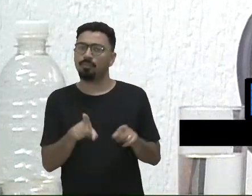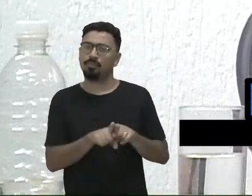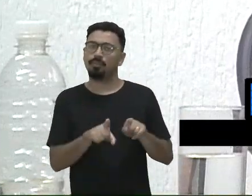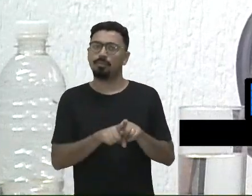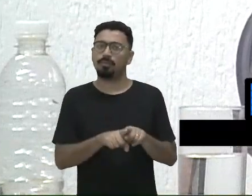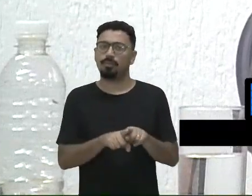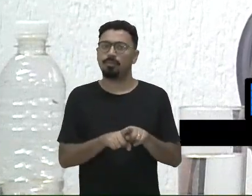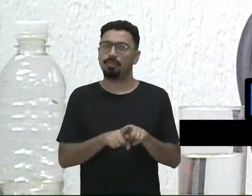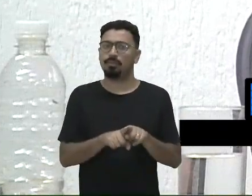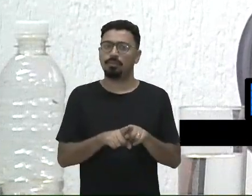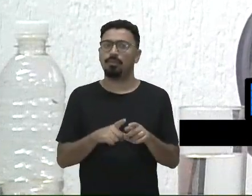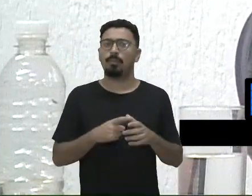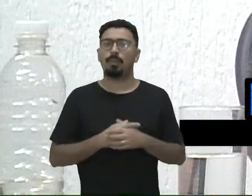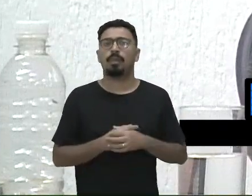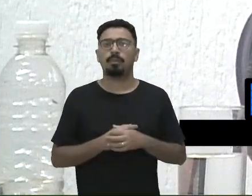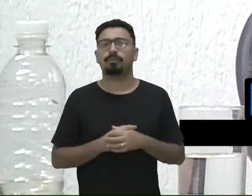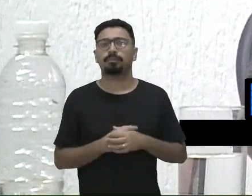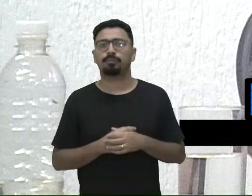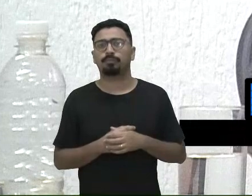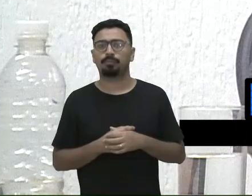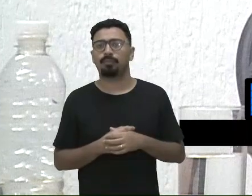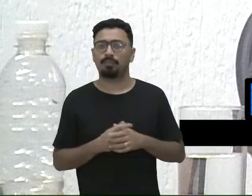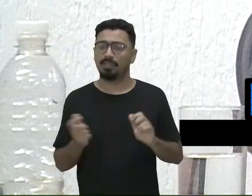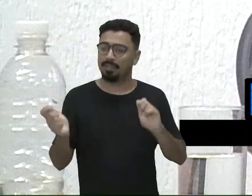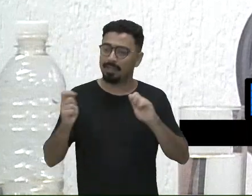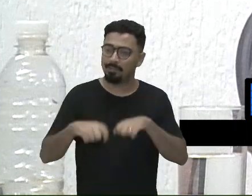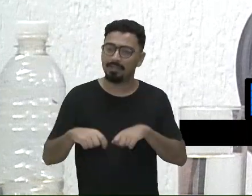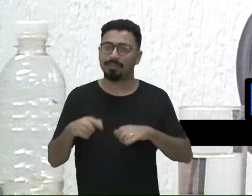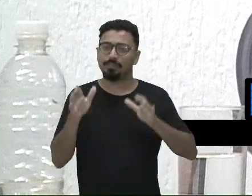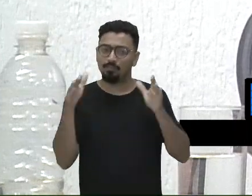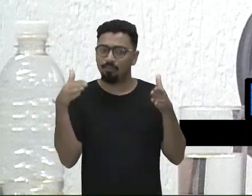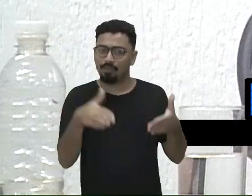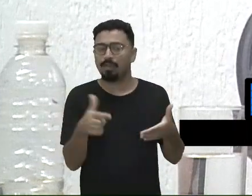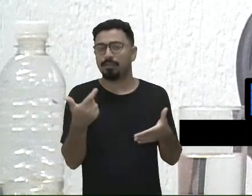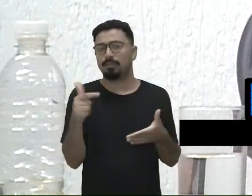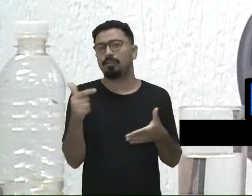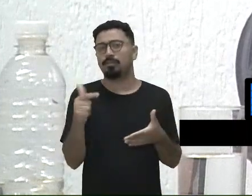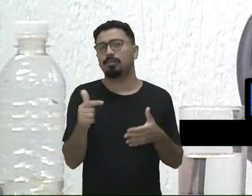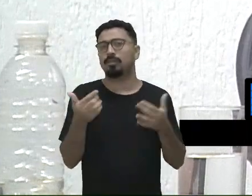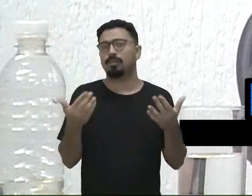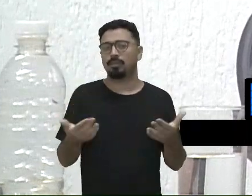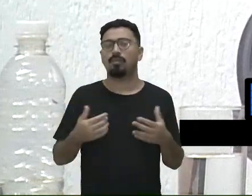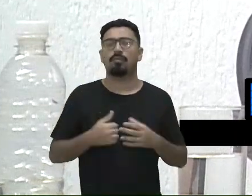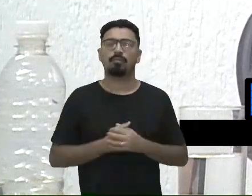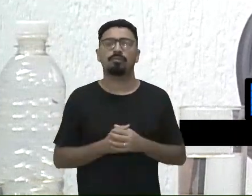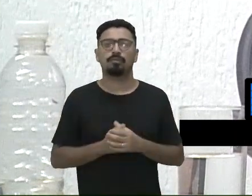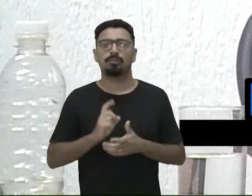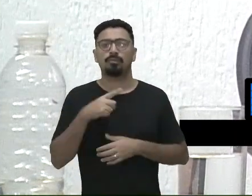estamos desfalcados também dessa capacitação específica, tá? A gente tem